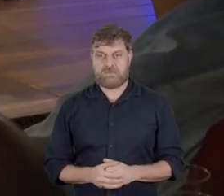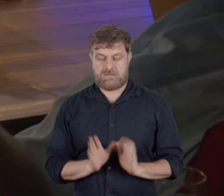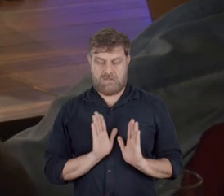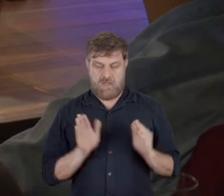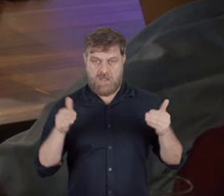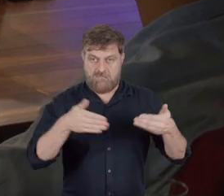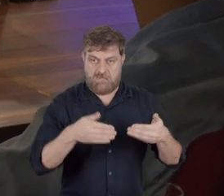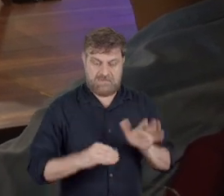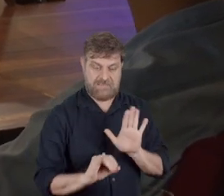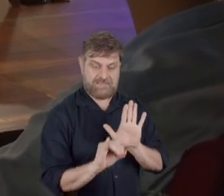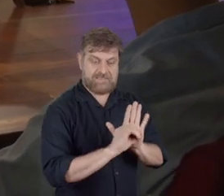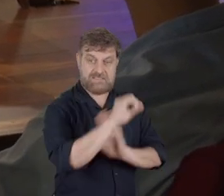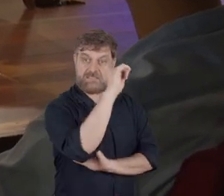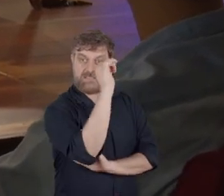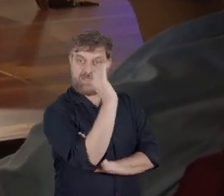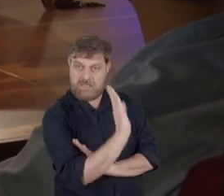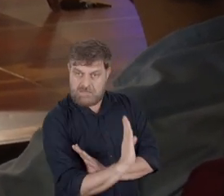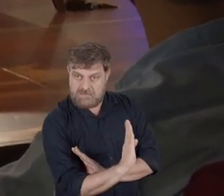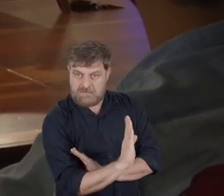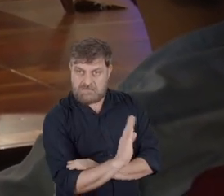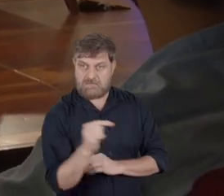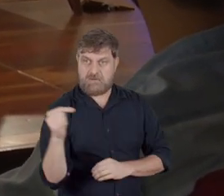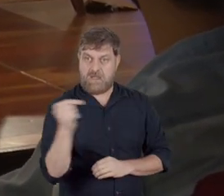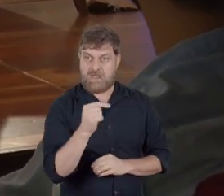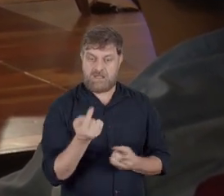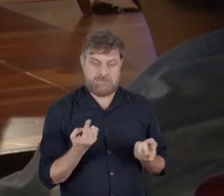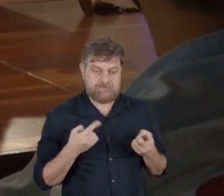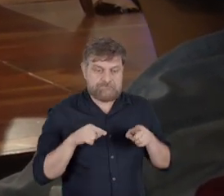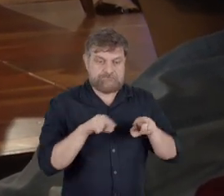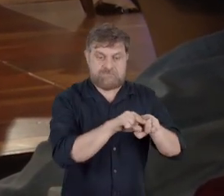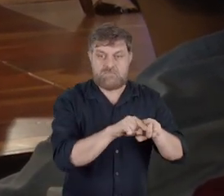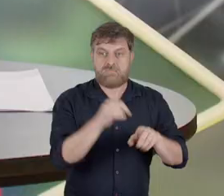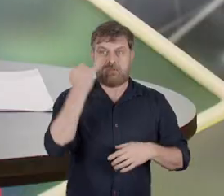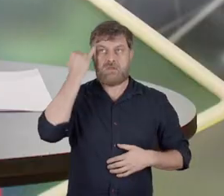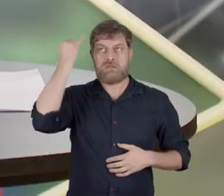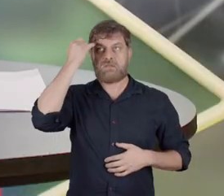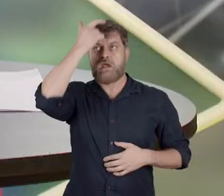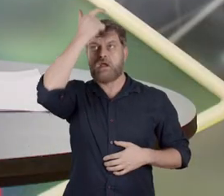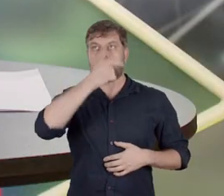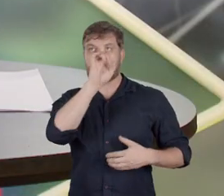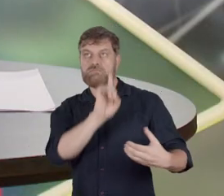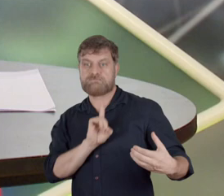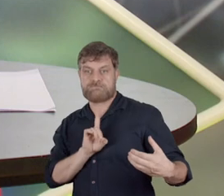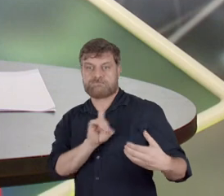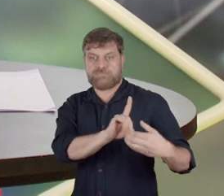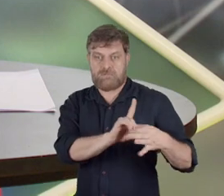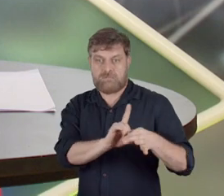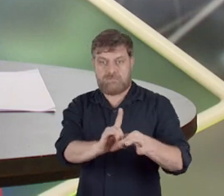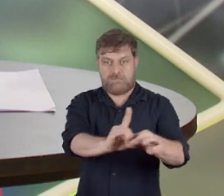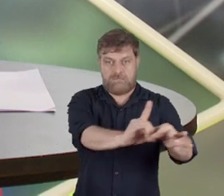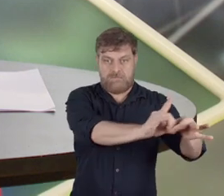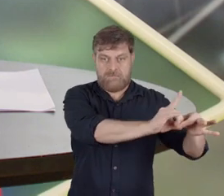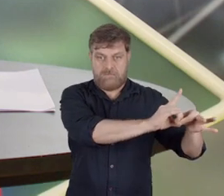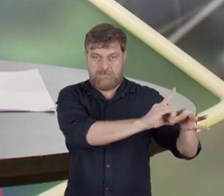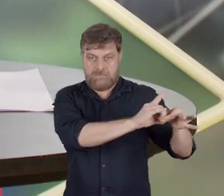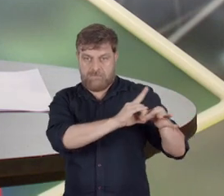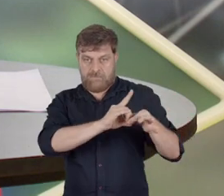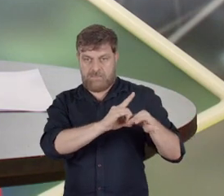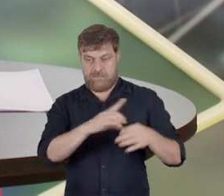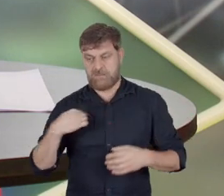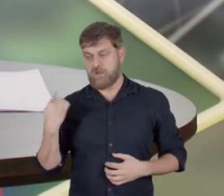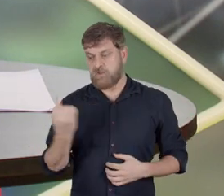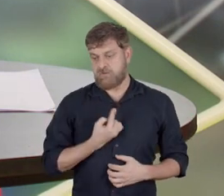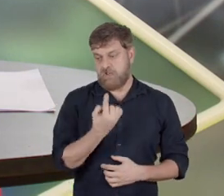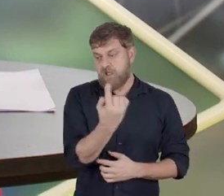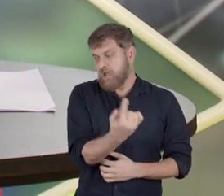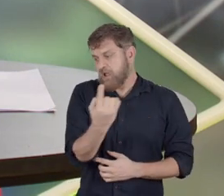identidade nacional, ela é vinculada a uma ideia de pertencimento. Nós pertencemos,